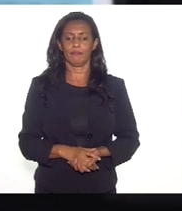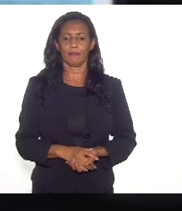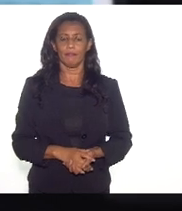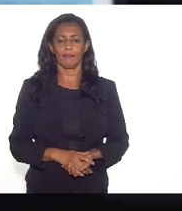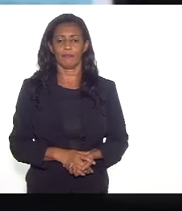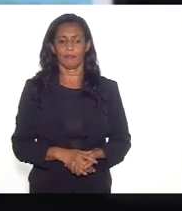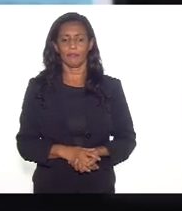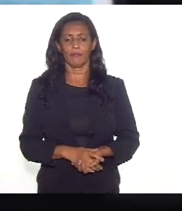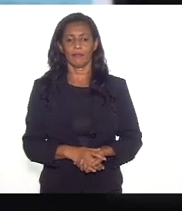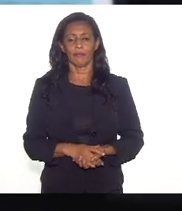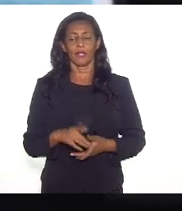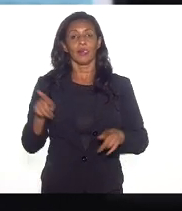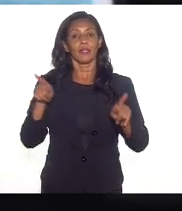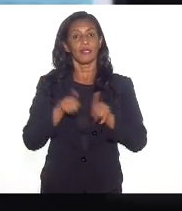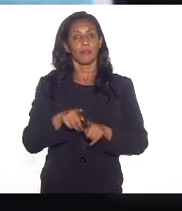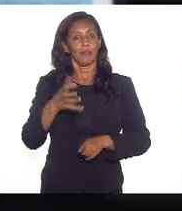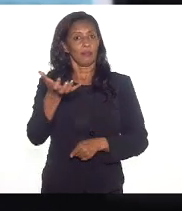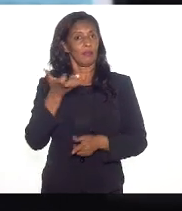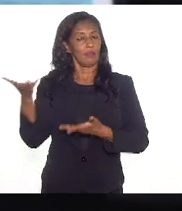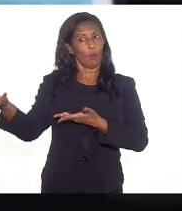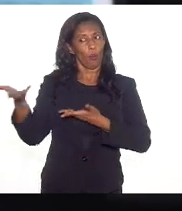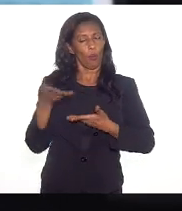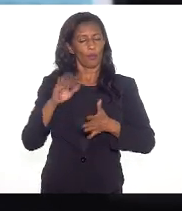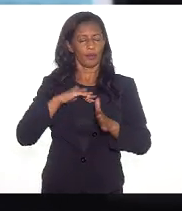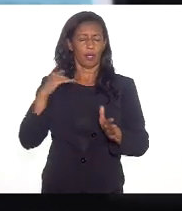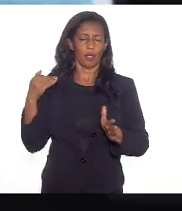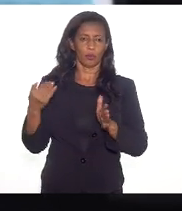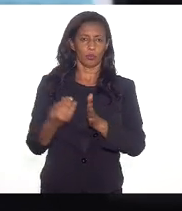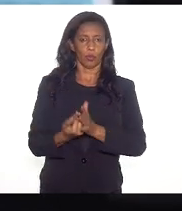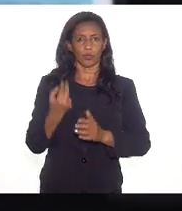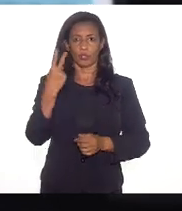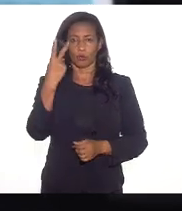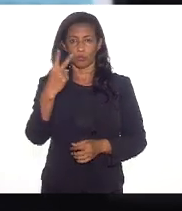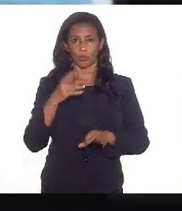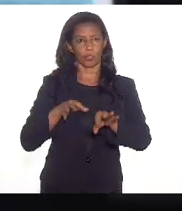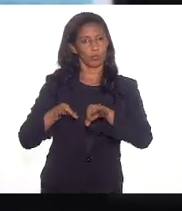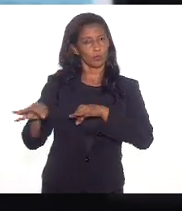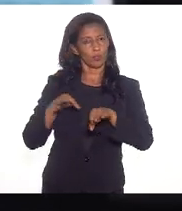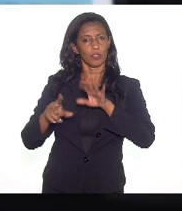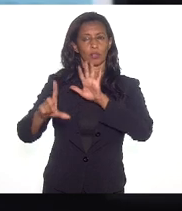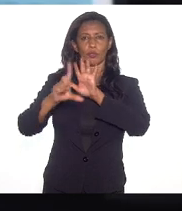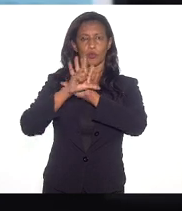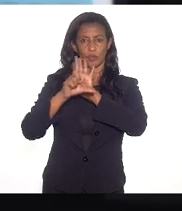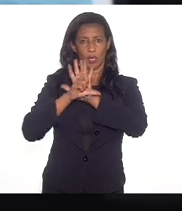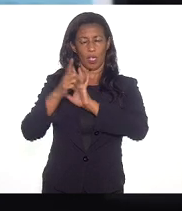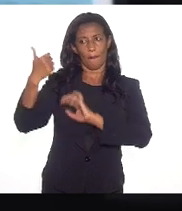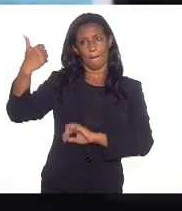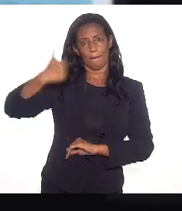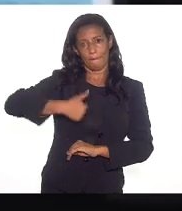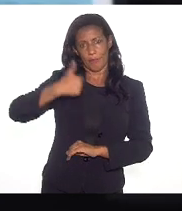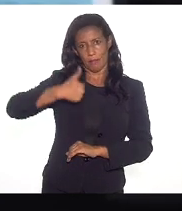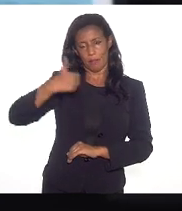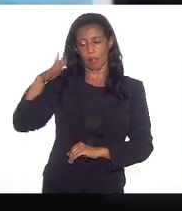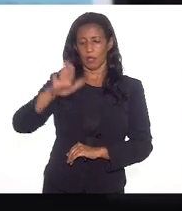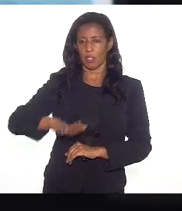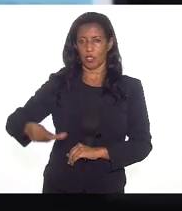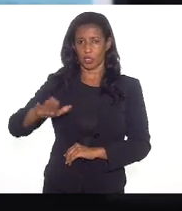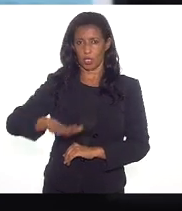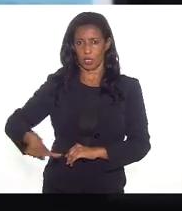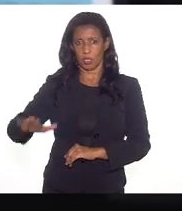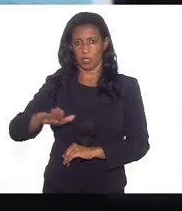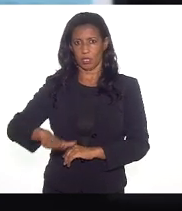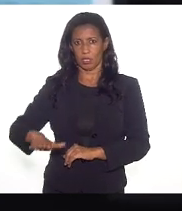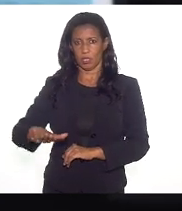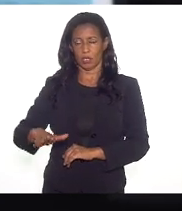queria convidar a todos, a gente está com dois projetos de leis importantes. O primeiro é que as crianças desaparecidas, pelo